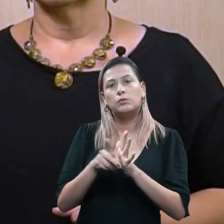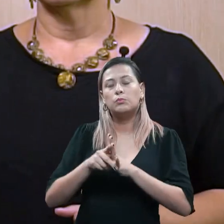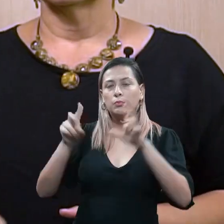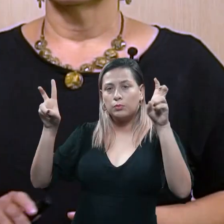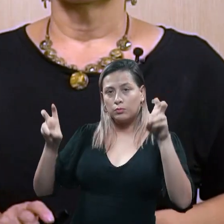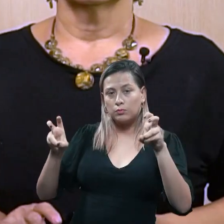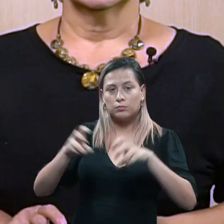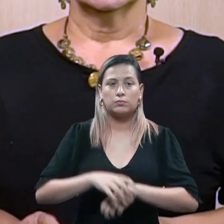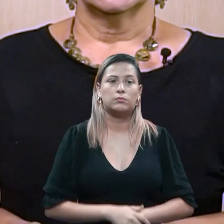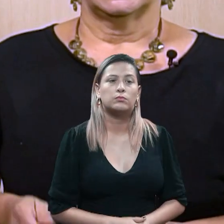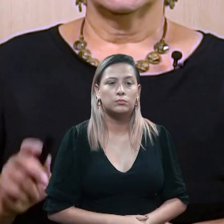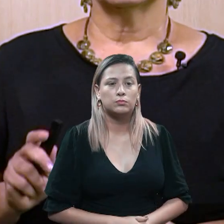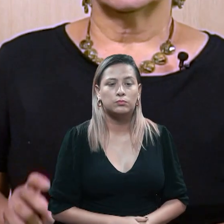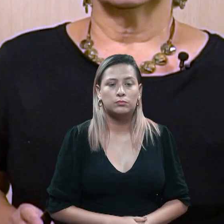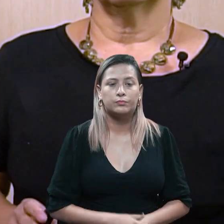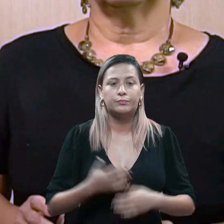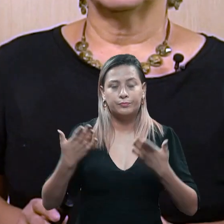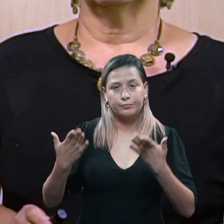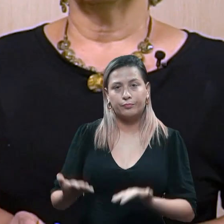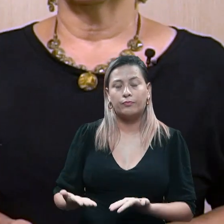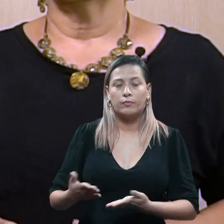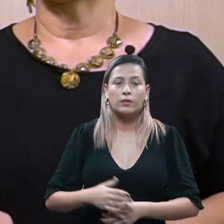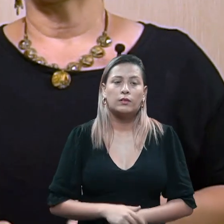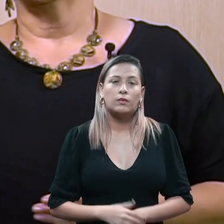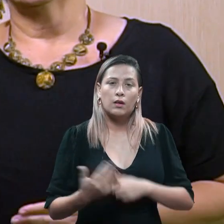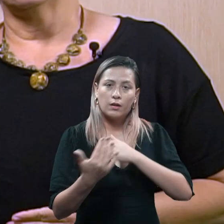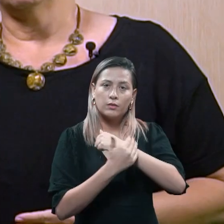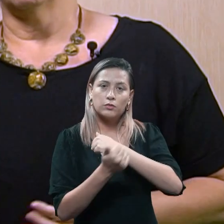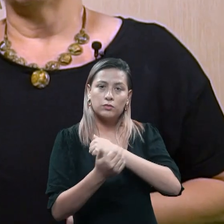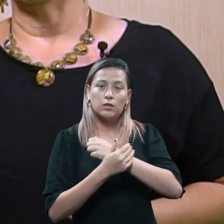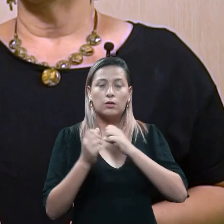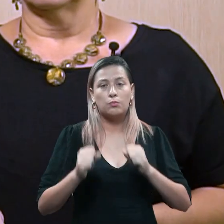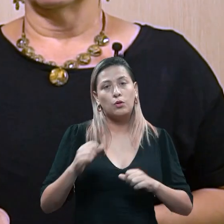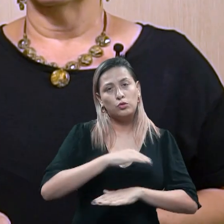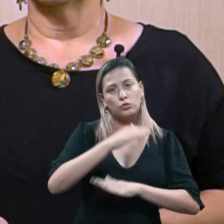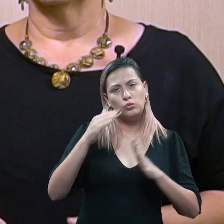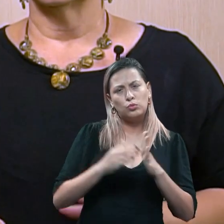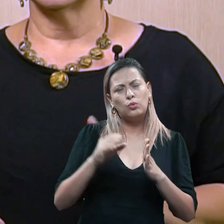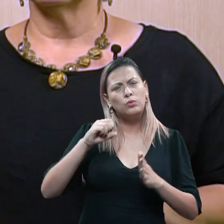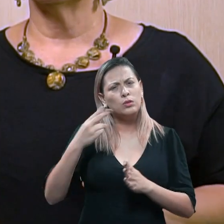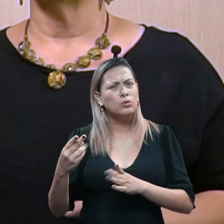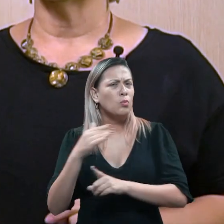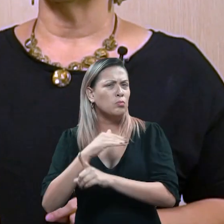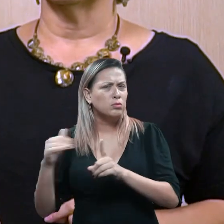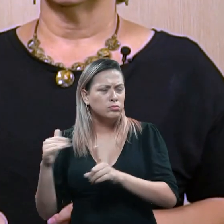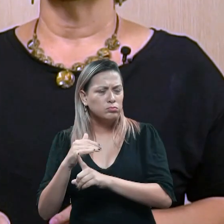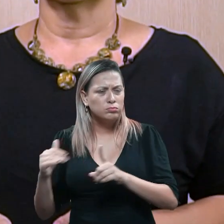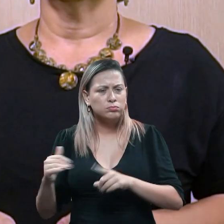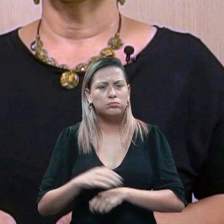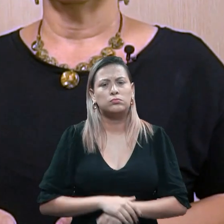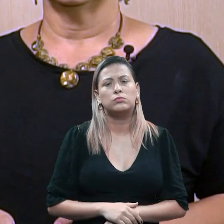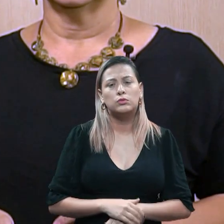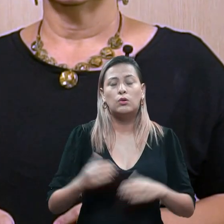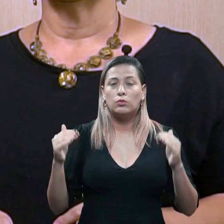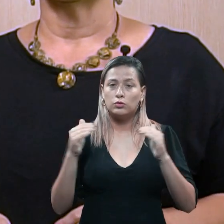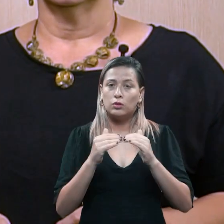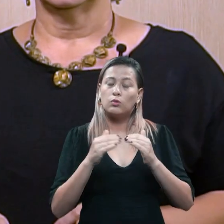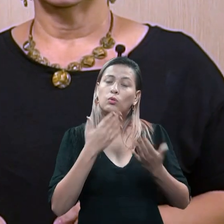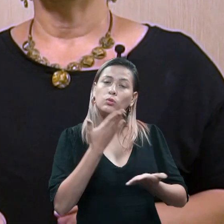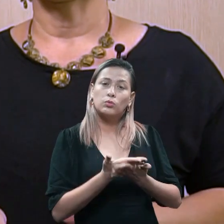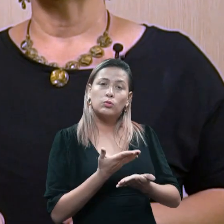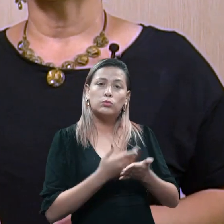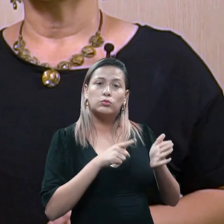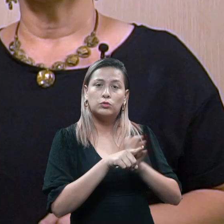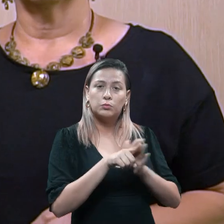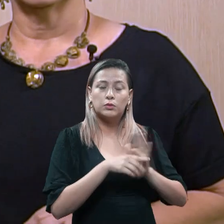A retirada dos pelos pode ser total ou parcial. De acordo com o estudo realizado por Meirelles,